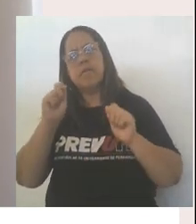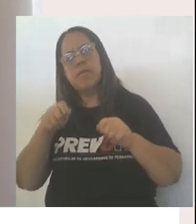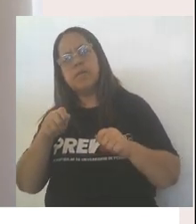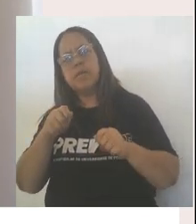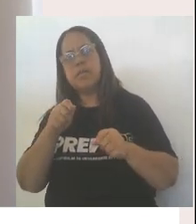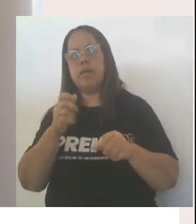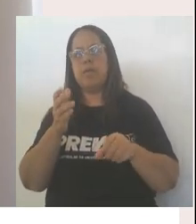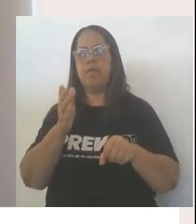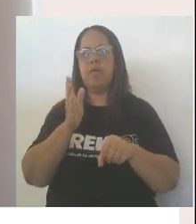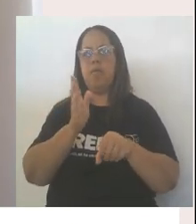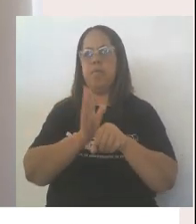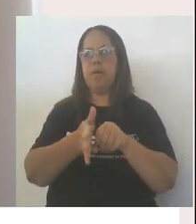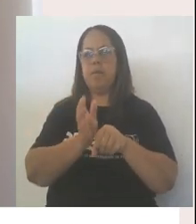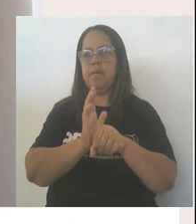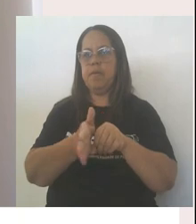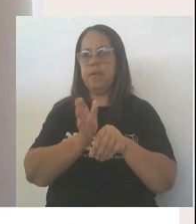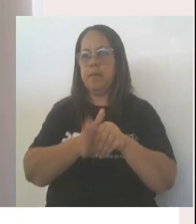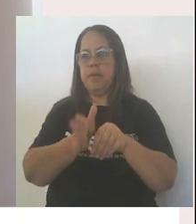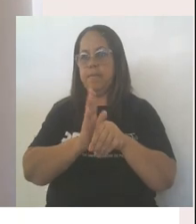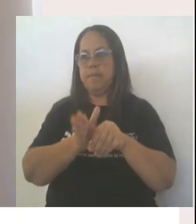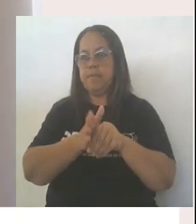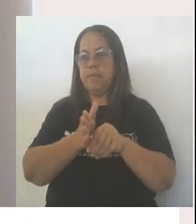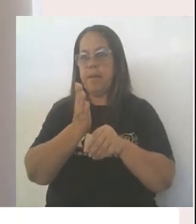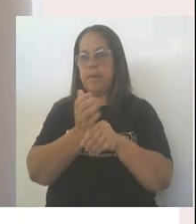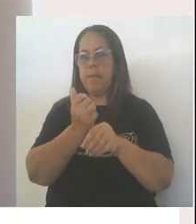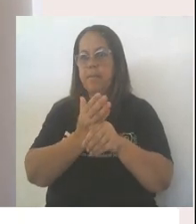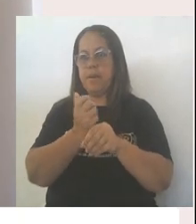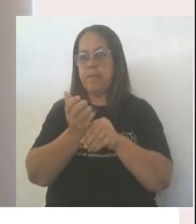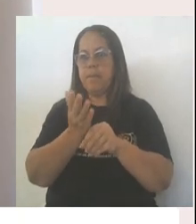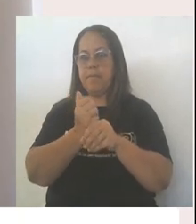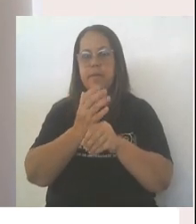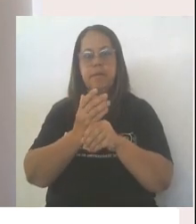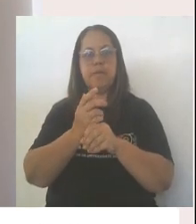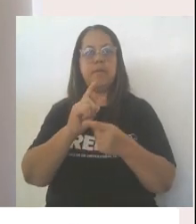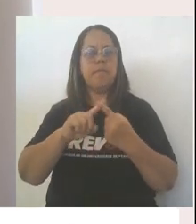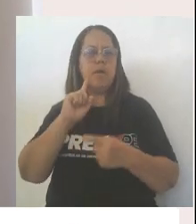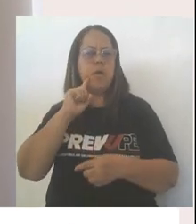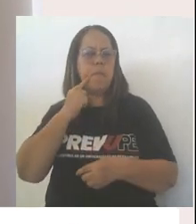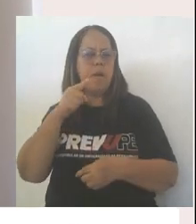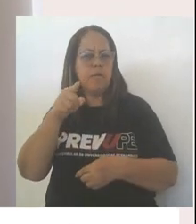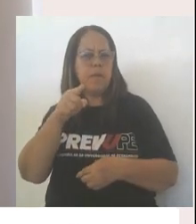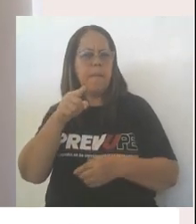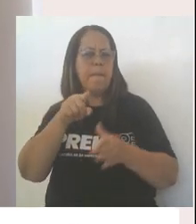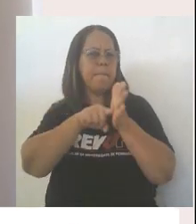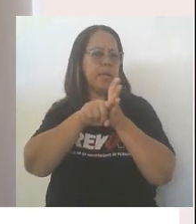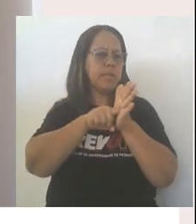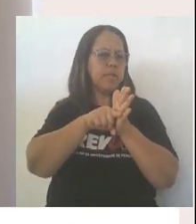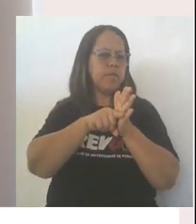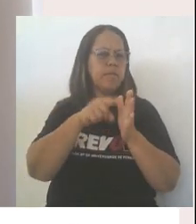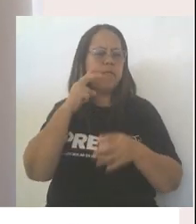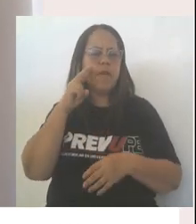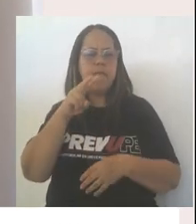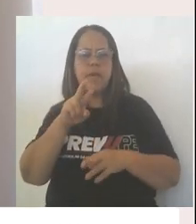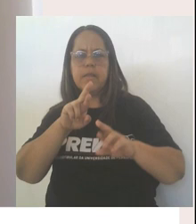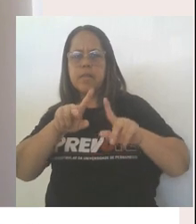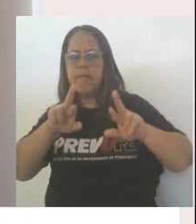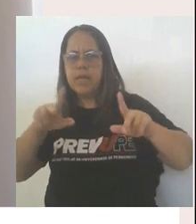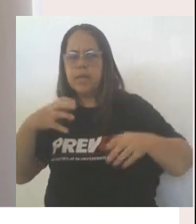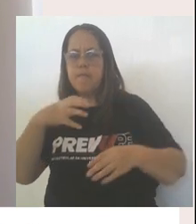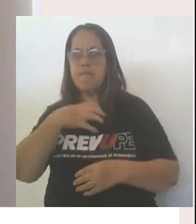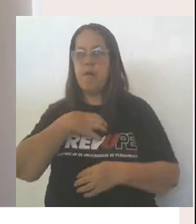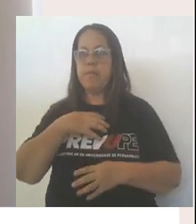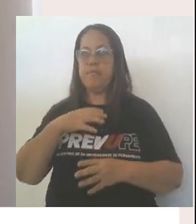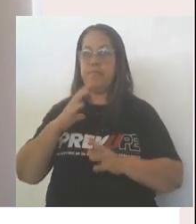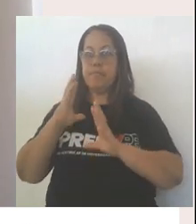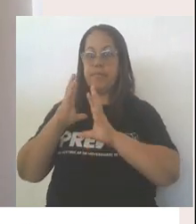com limão. Pesquise sobre isso e você vai ver muitas formas diferentes de montar uma pilha.